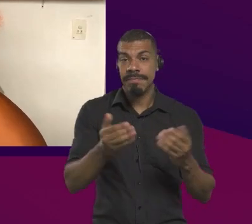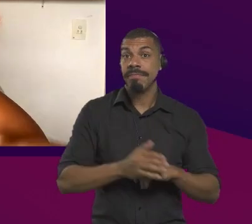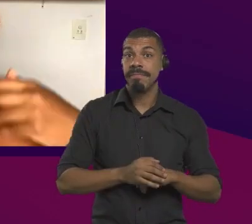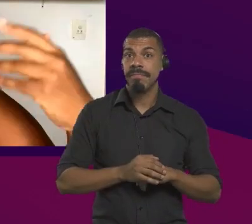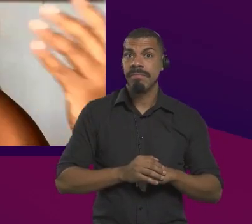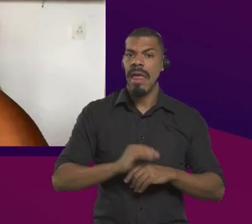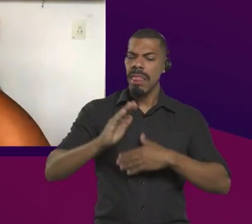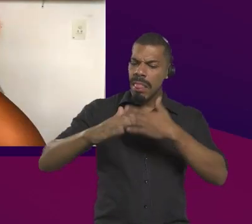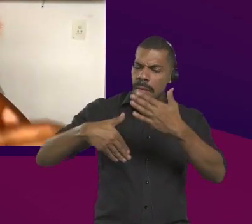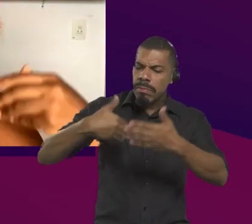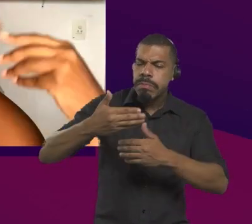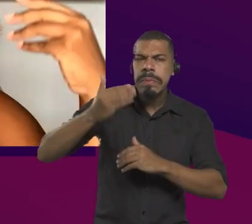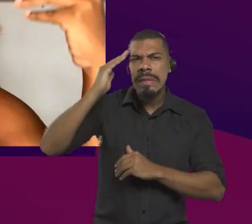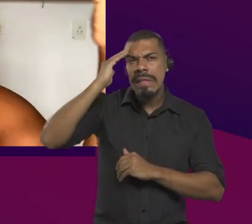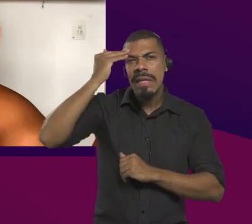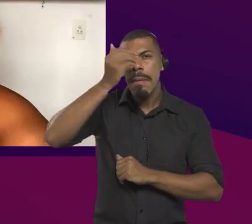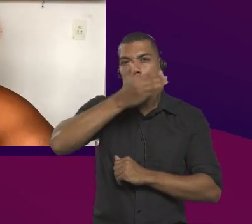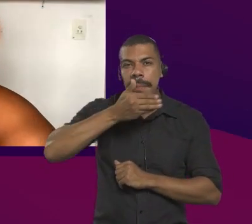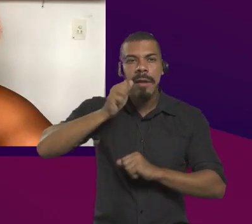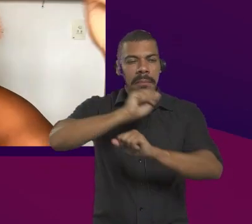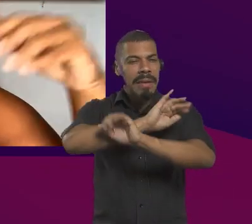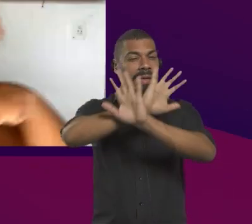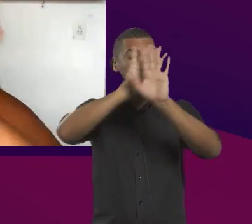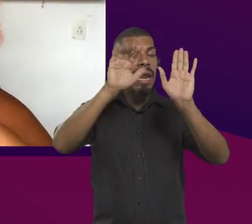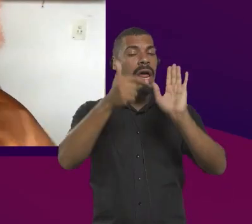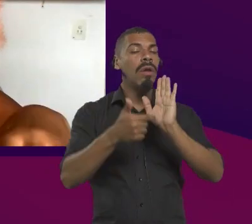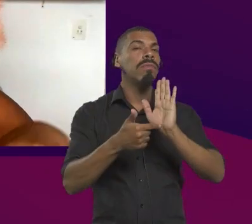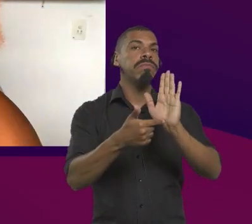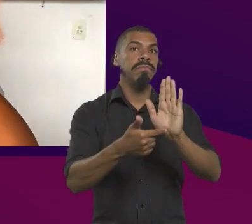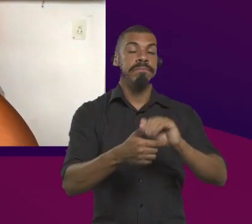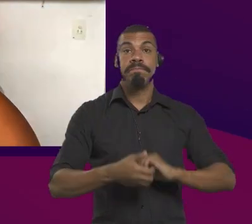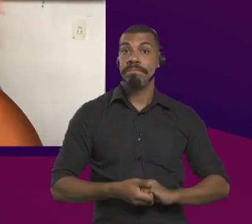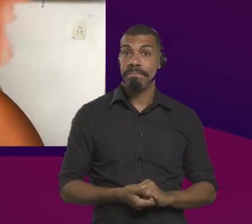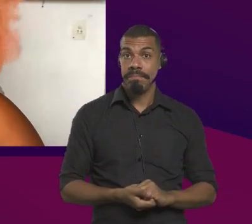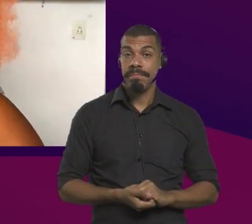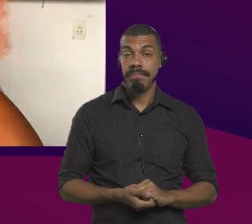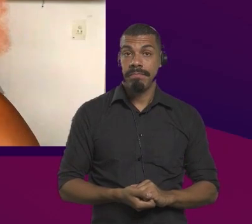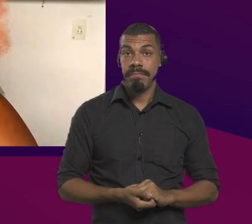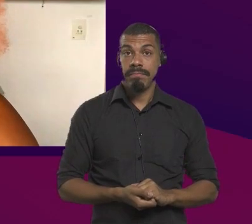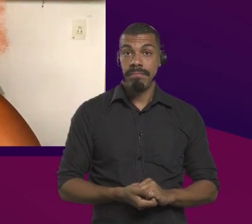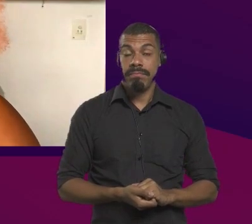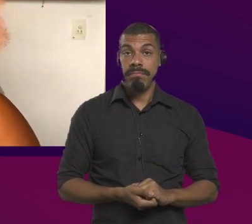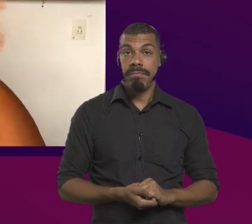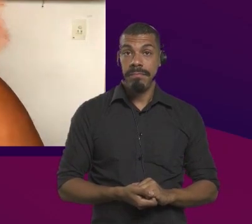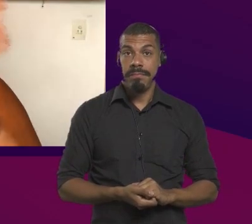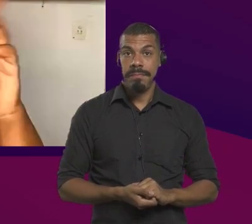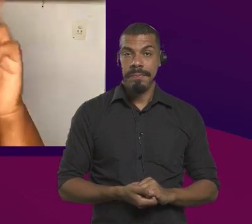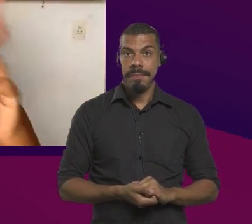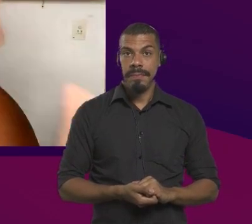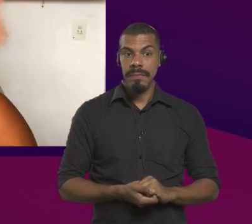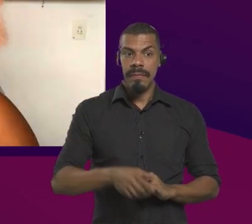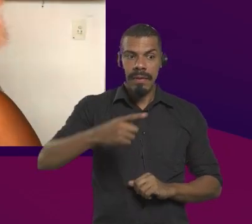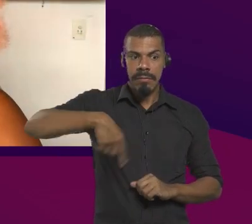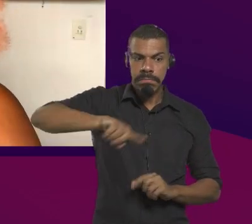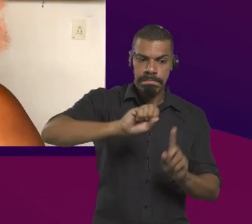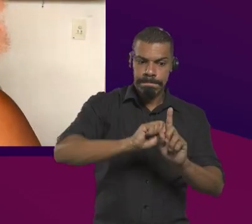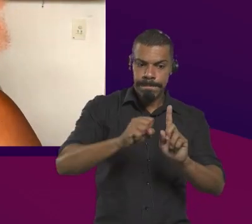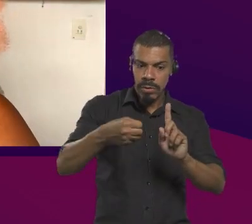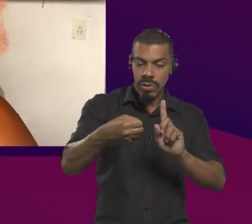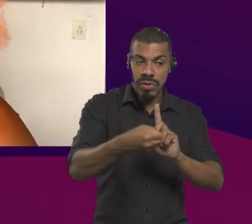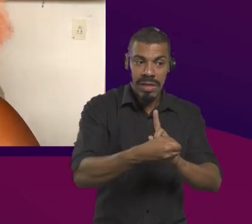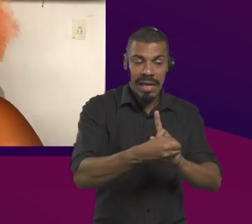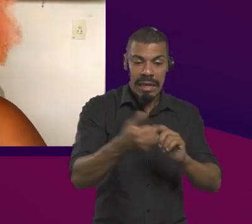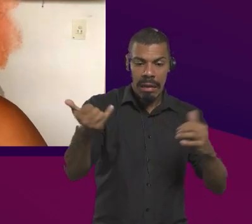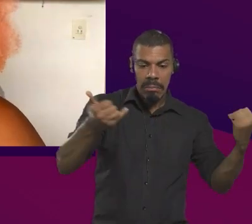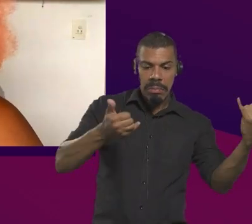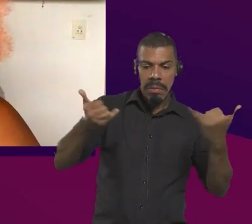eu entender depois como eu estava ali para o restante desse mundinho todo que